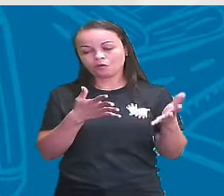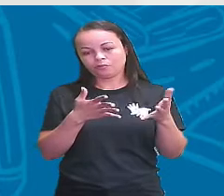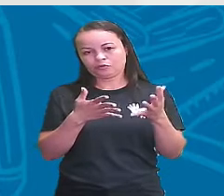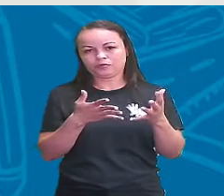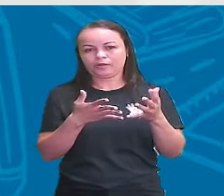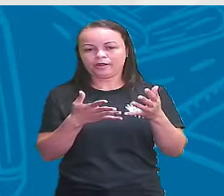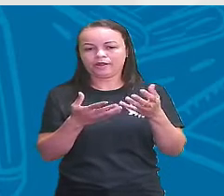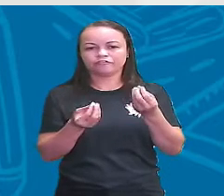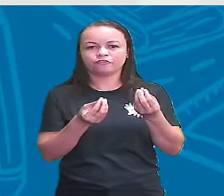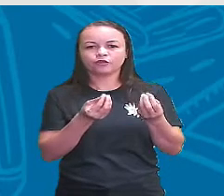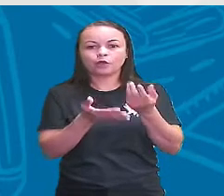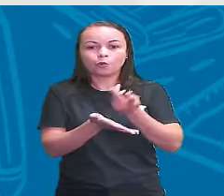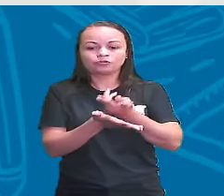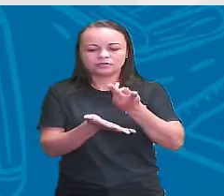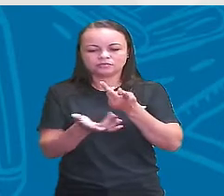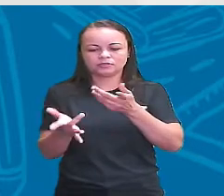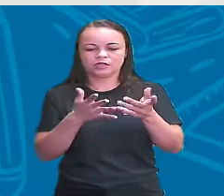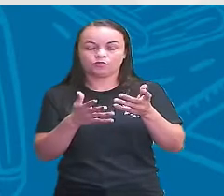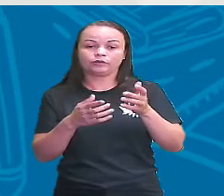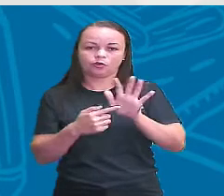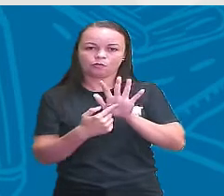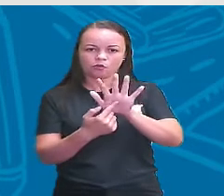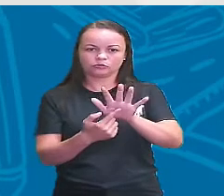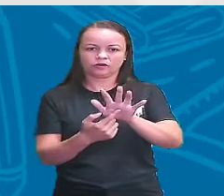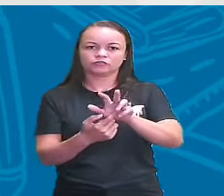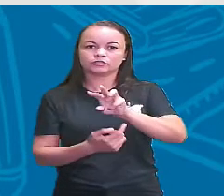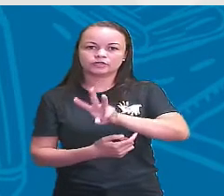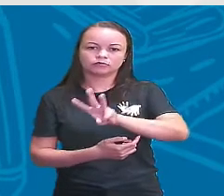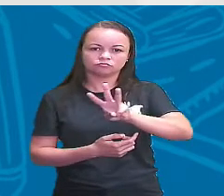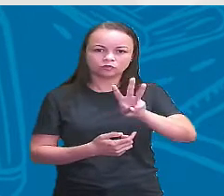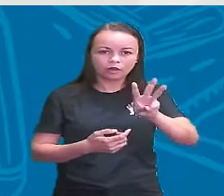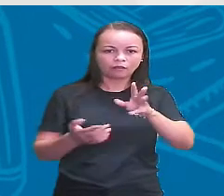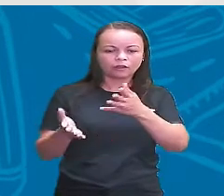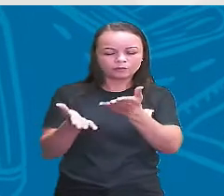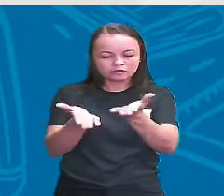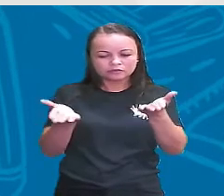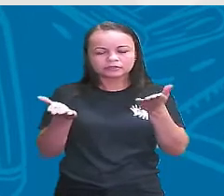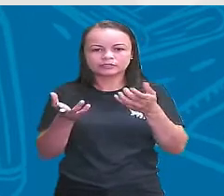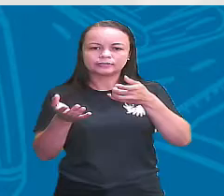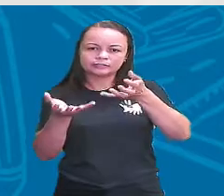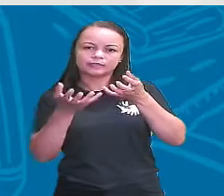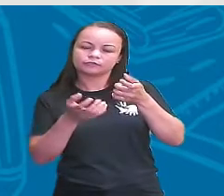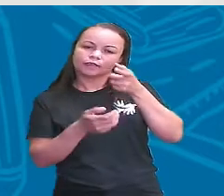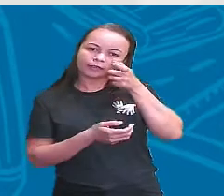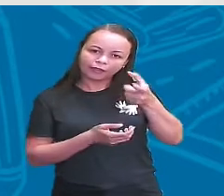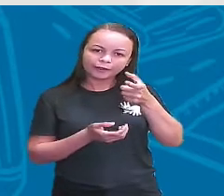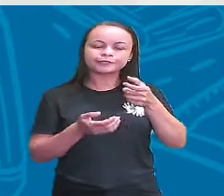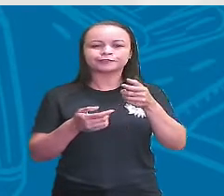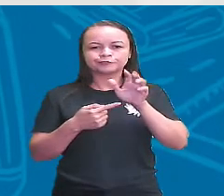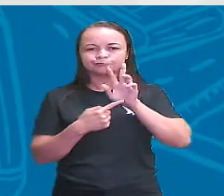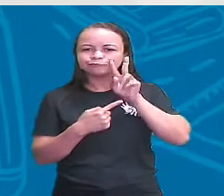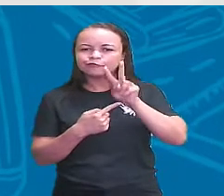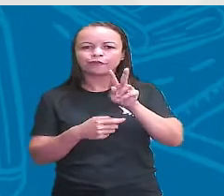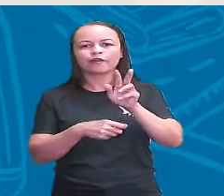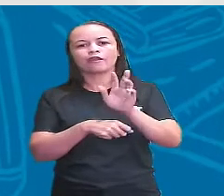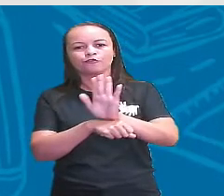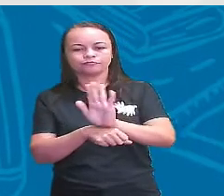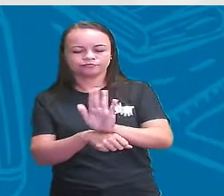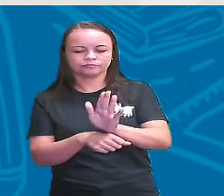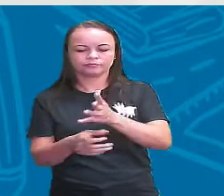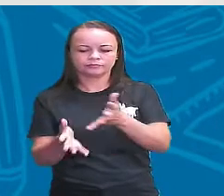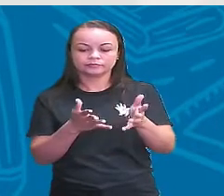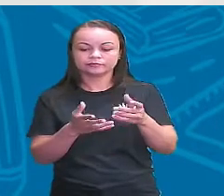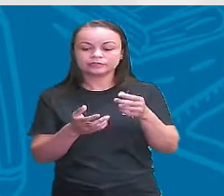bem interessante. E aí eu trouxe algumas cenas do filme, quando ele começa a fazer o fogo, quando ele